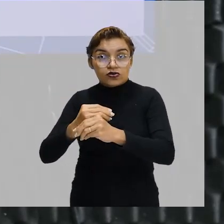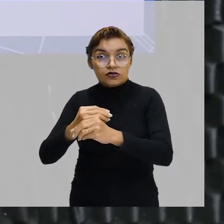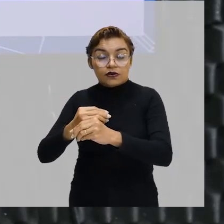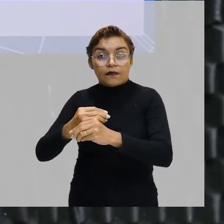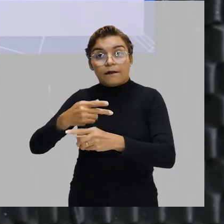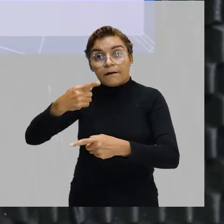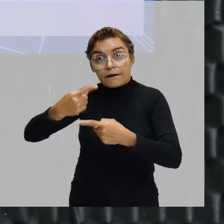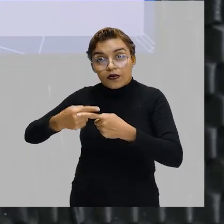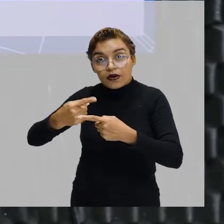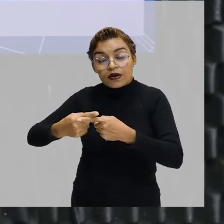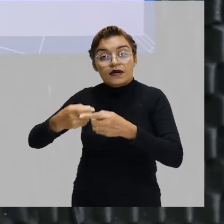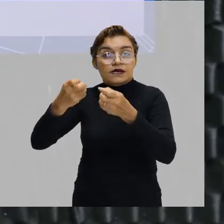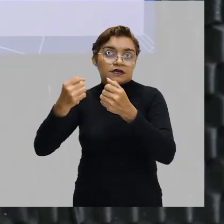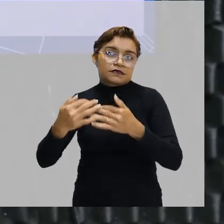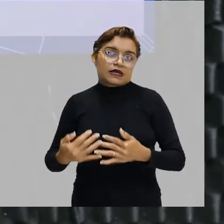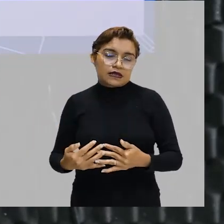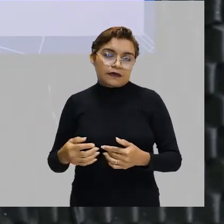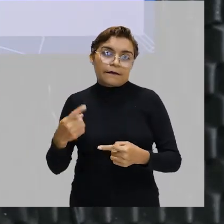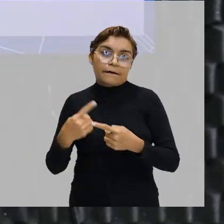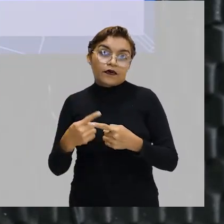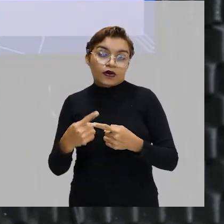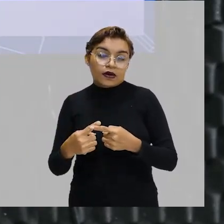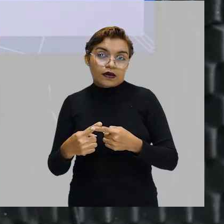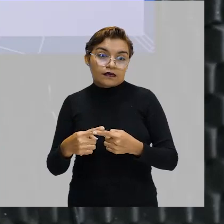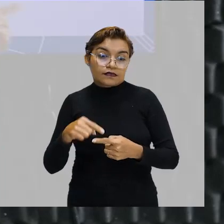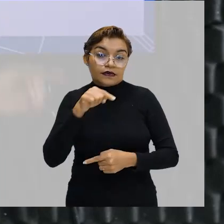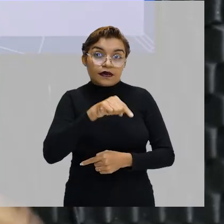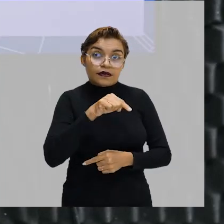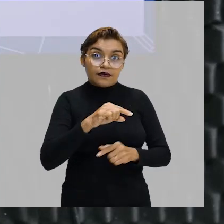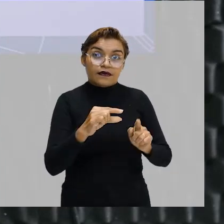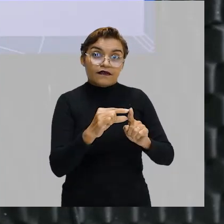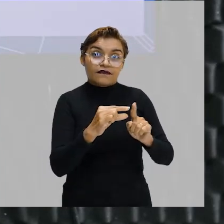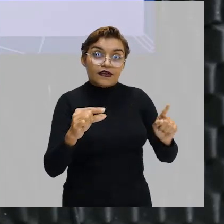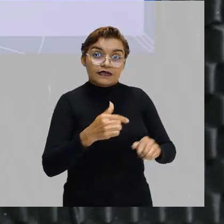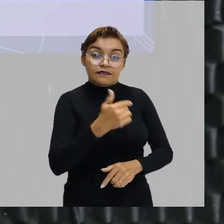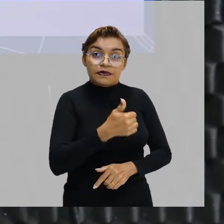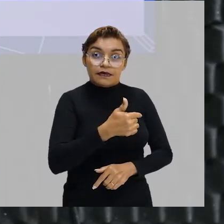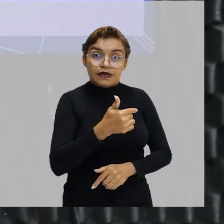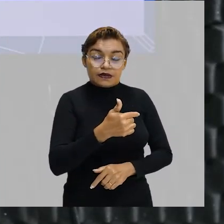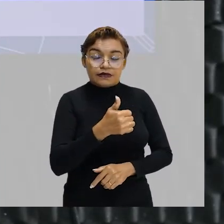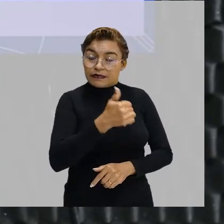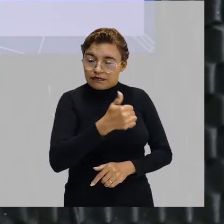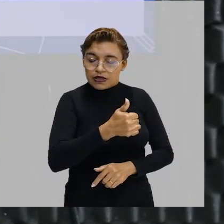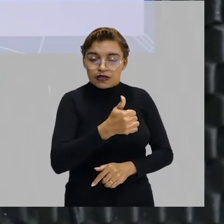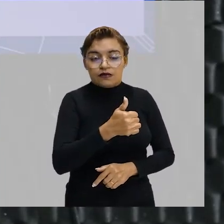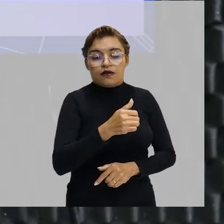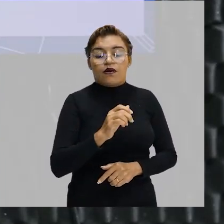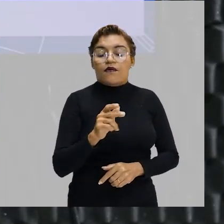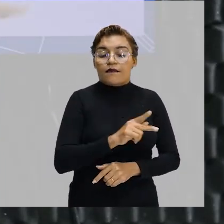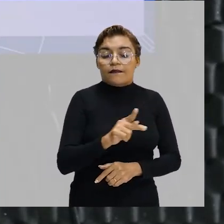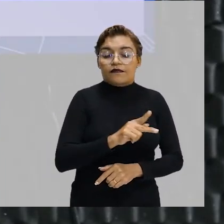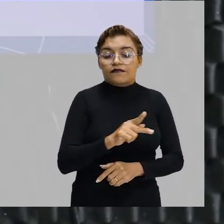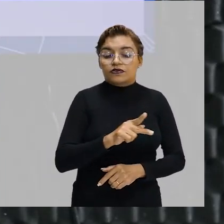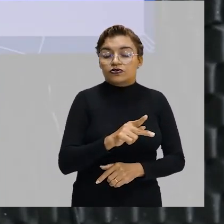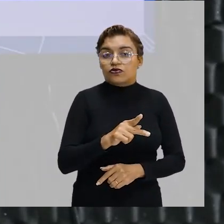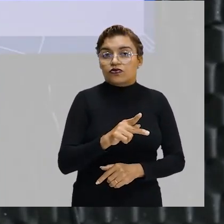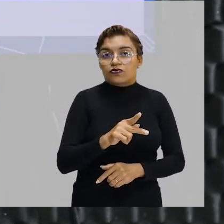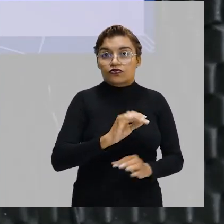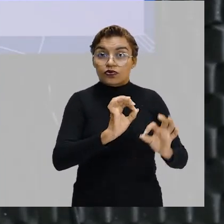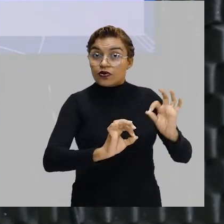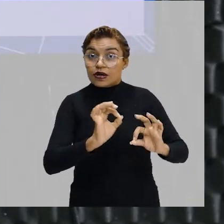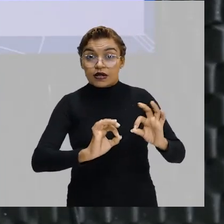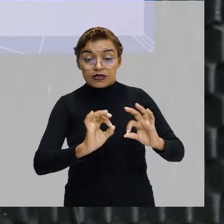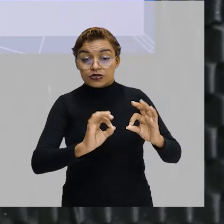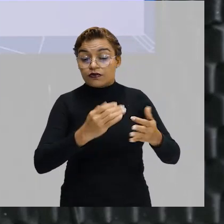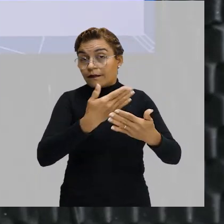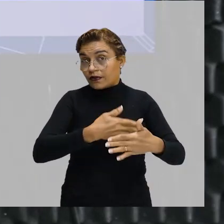do fato do professor não ter elaborado a prova. Ficou doente. Quem? Contextualmente, o professor.